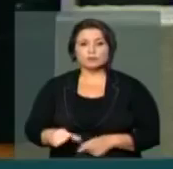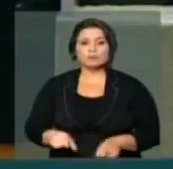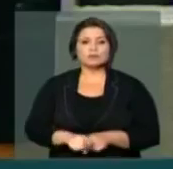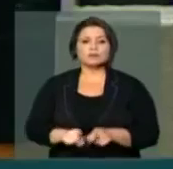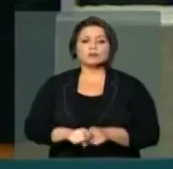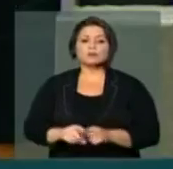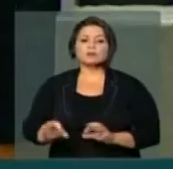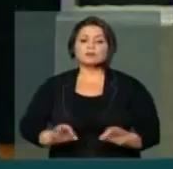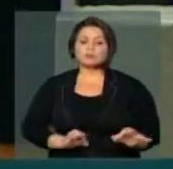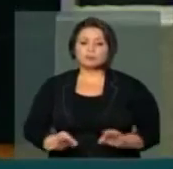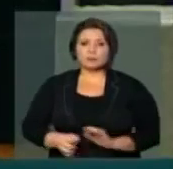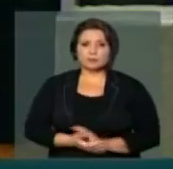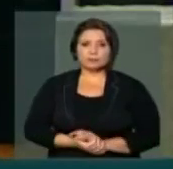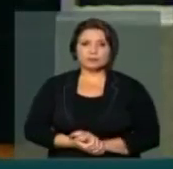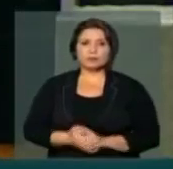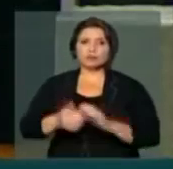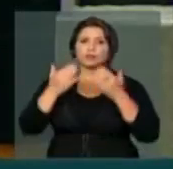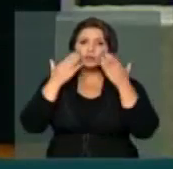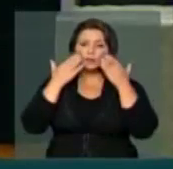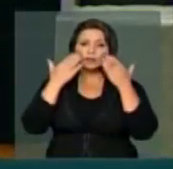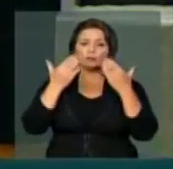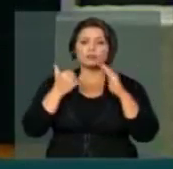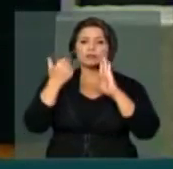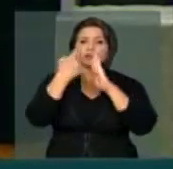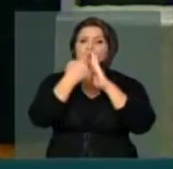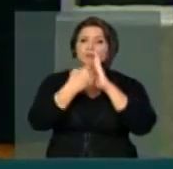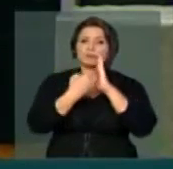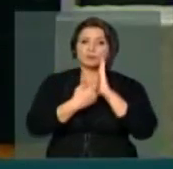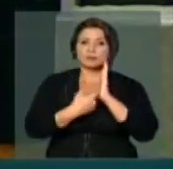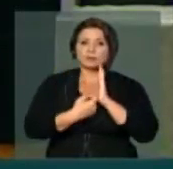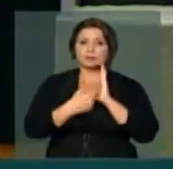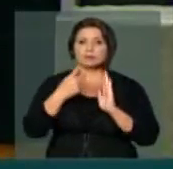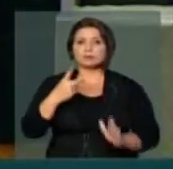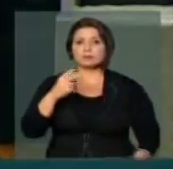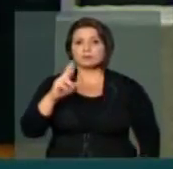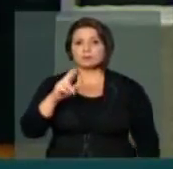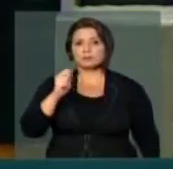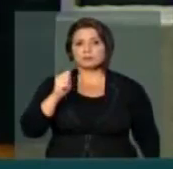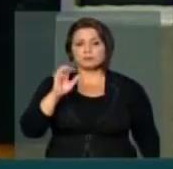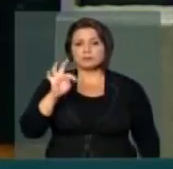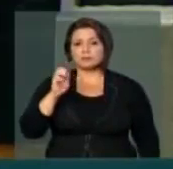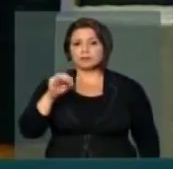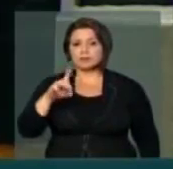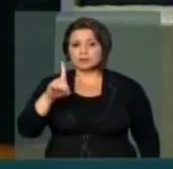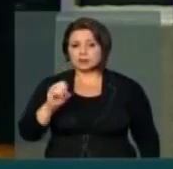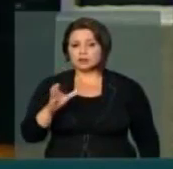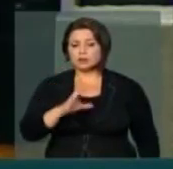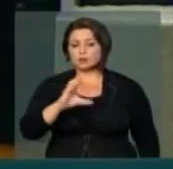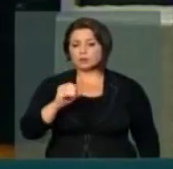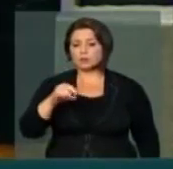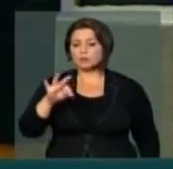dessa legislatura, de apresentar então o programa Prestando Contas, que nada mais é do